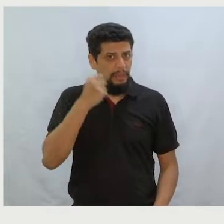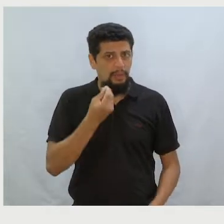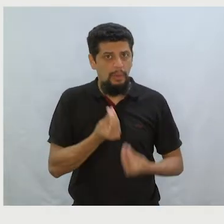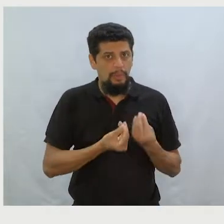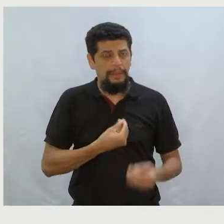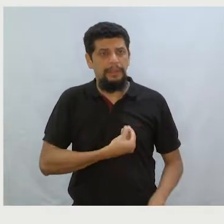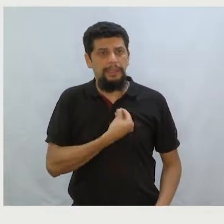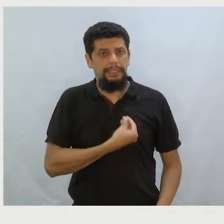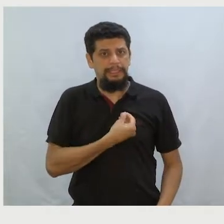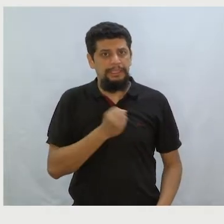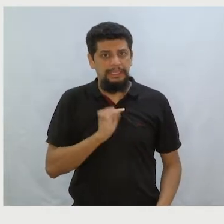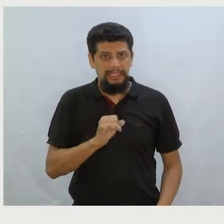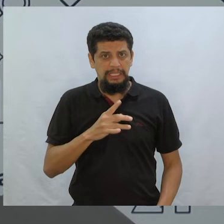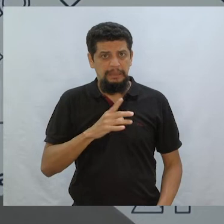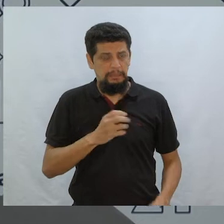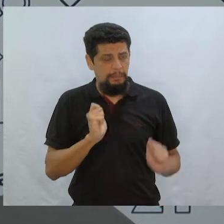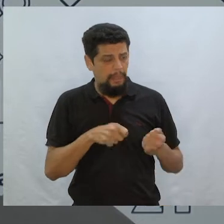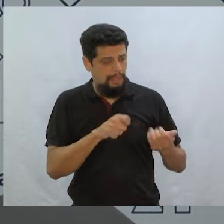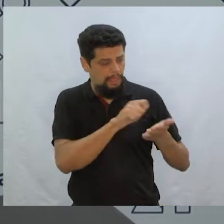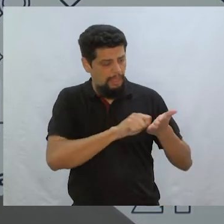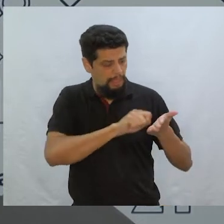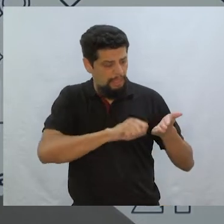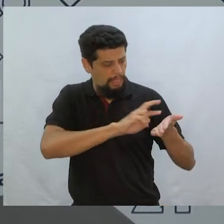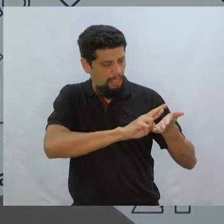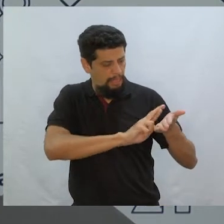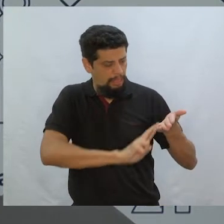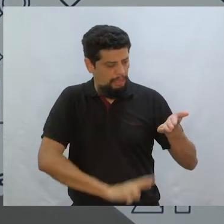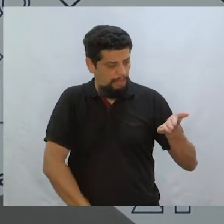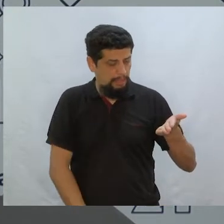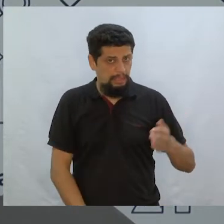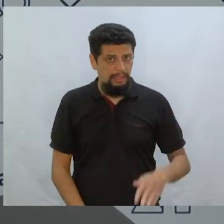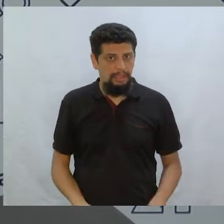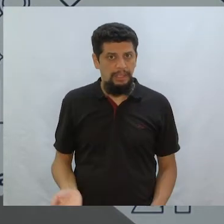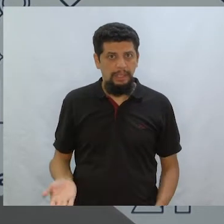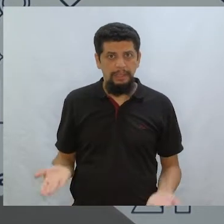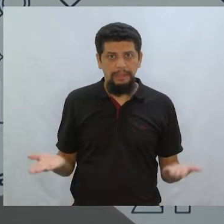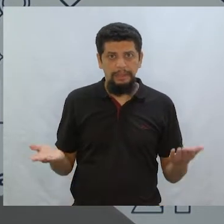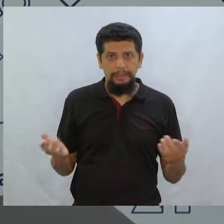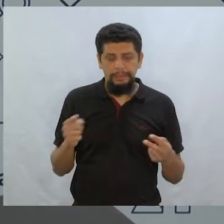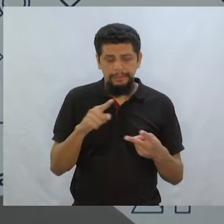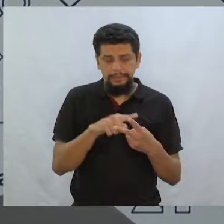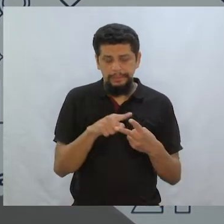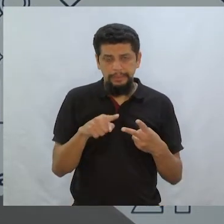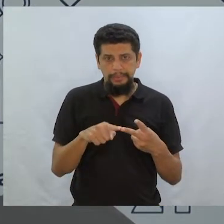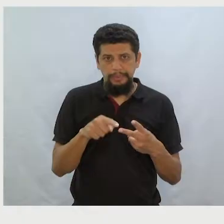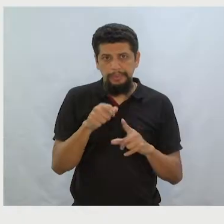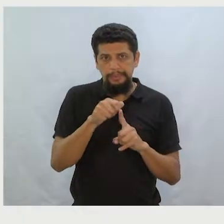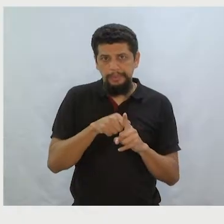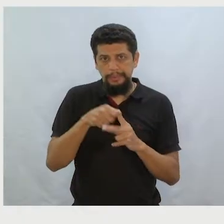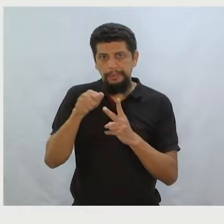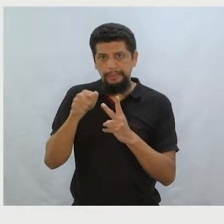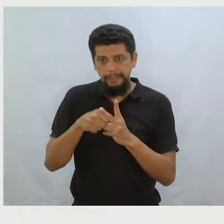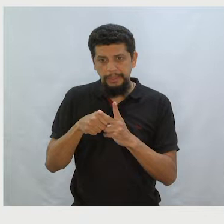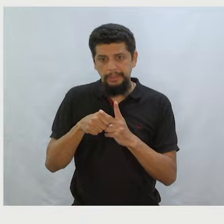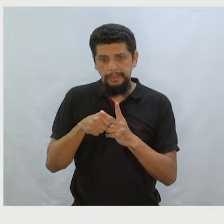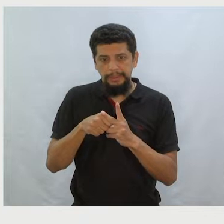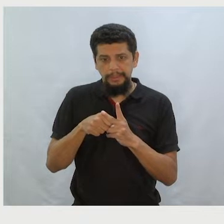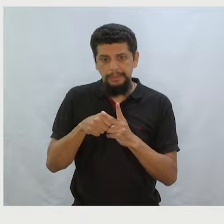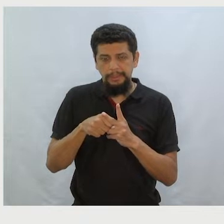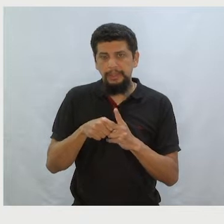letra e se a gente tem jeito para escrever redação aqueles dois meses inteirinhos